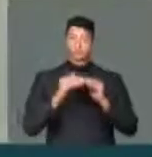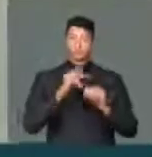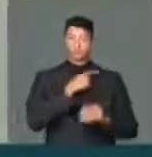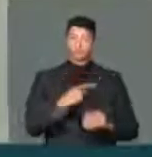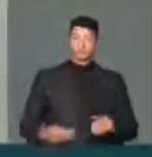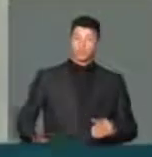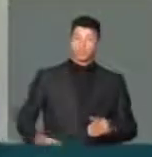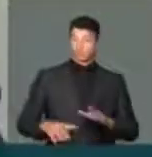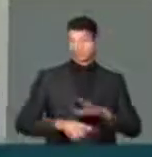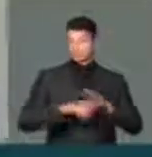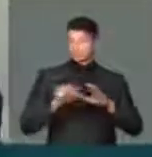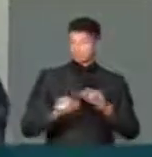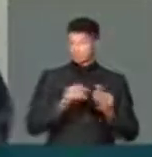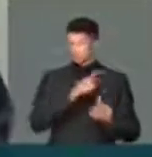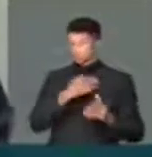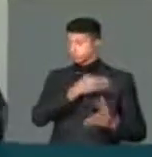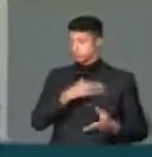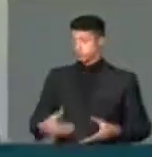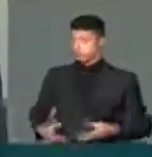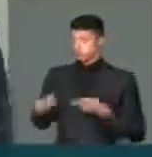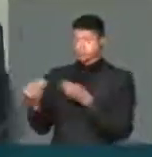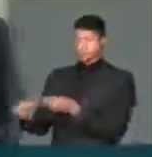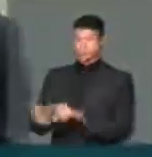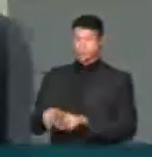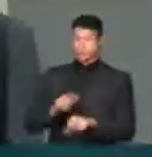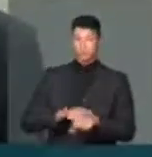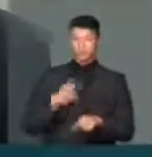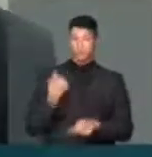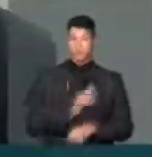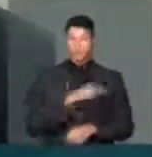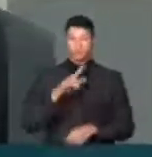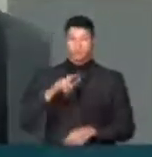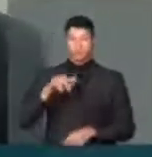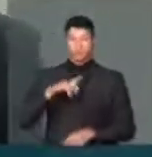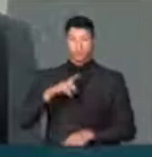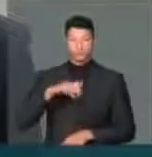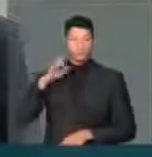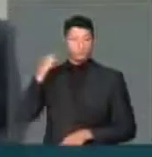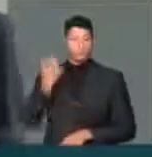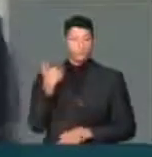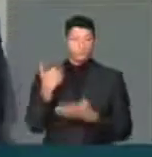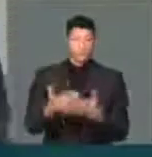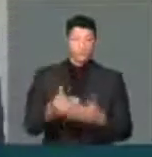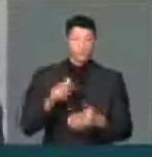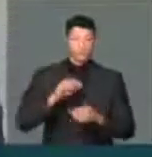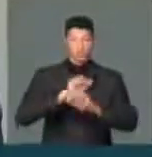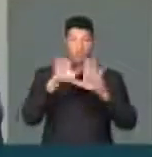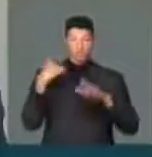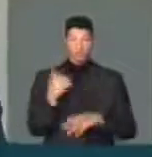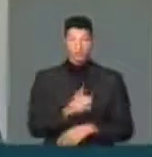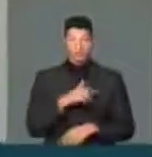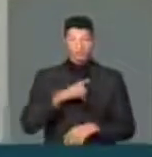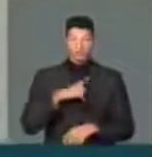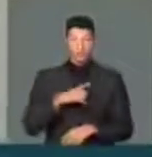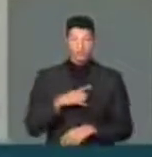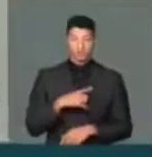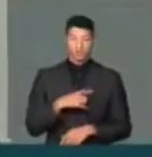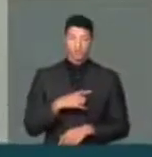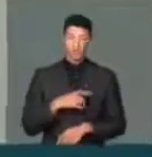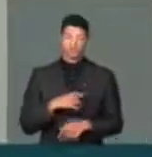presidente democraticamente eleito, num período de tempo no qual nós nunca tivemos ao longo da nossa história. Então, é claro que nós temos